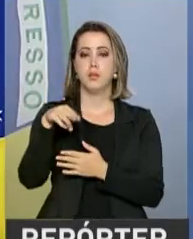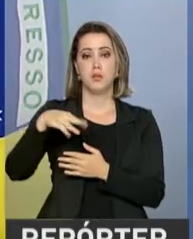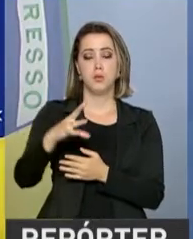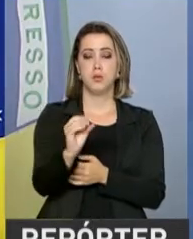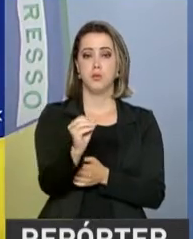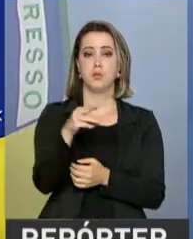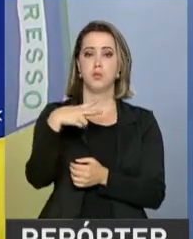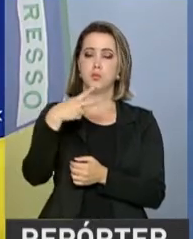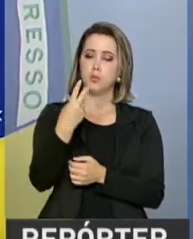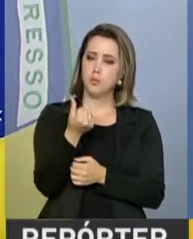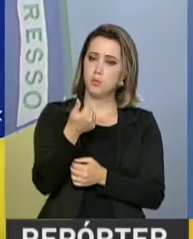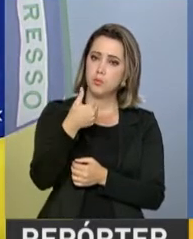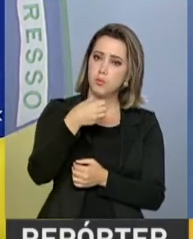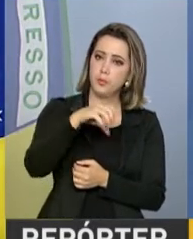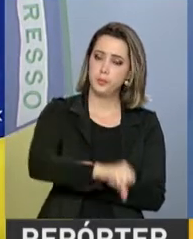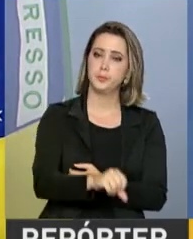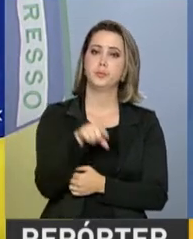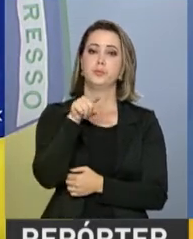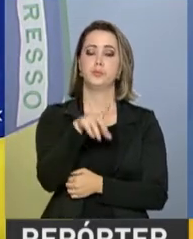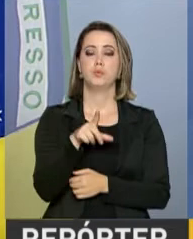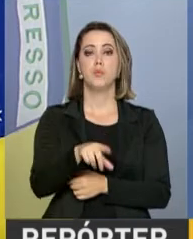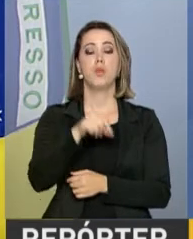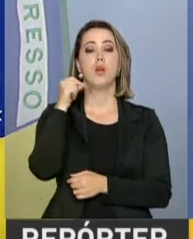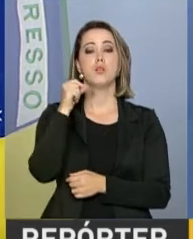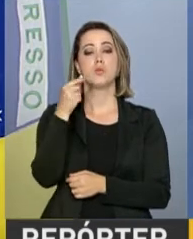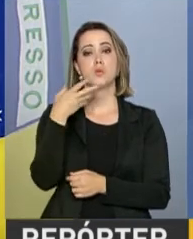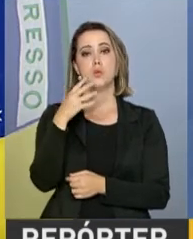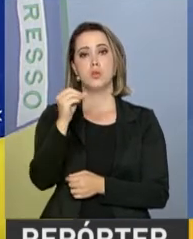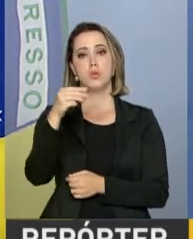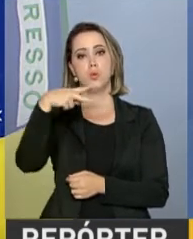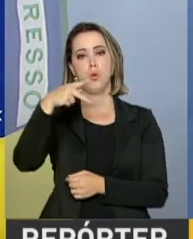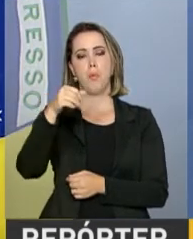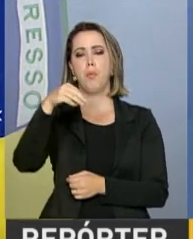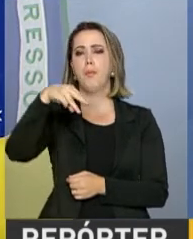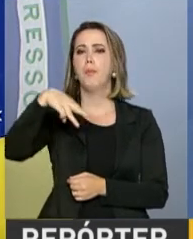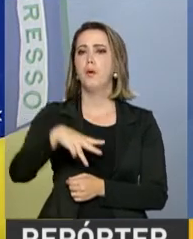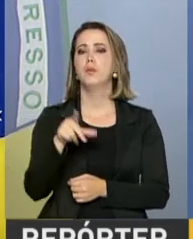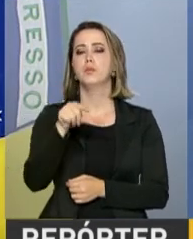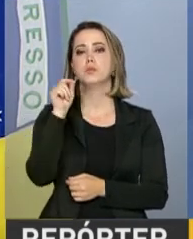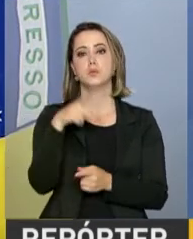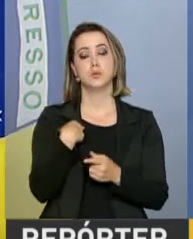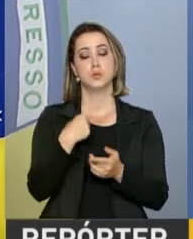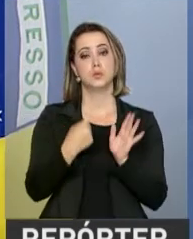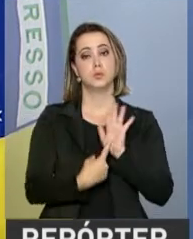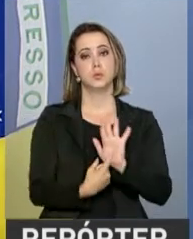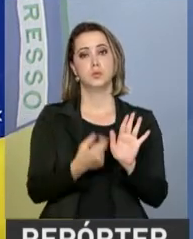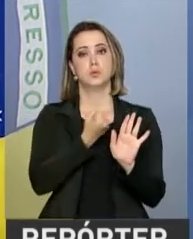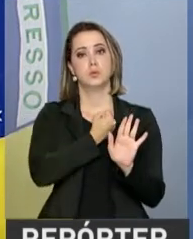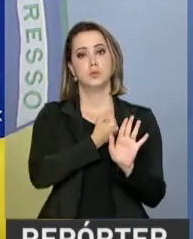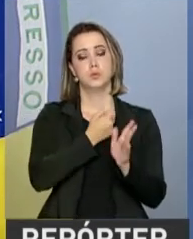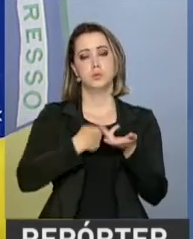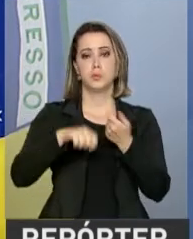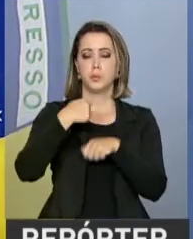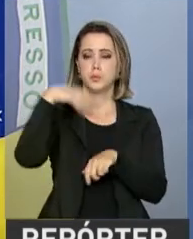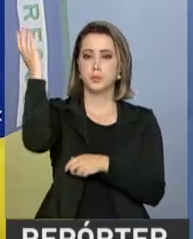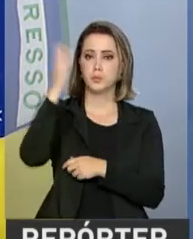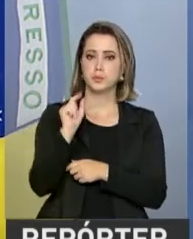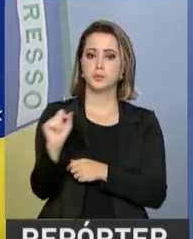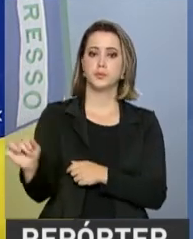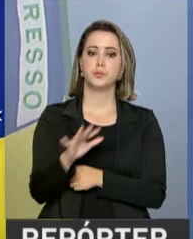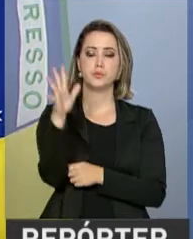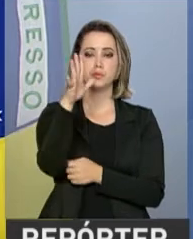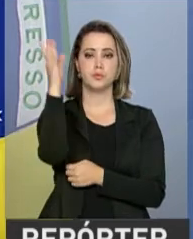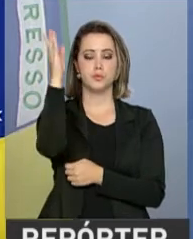foi justificada com base no sólidos indicadores recentes da economia brasileira a inflação no país